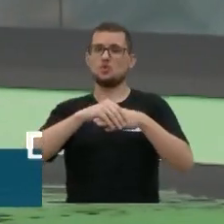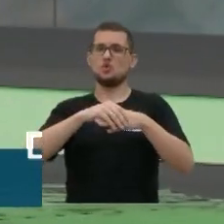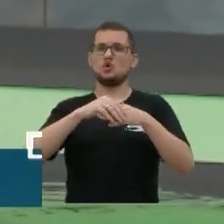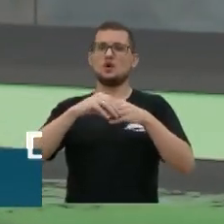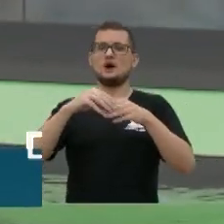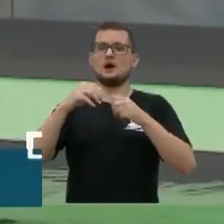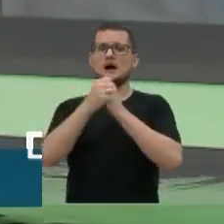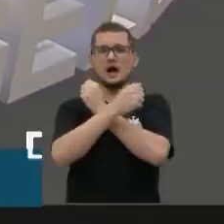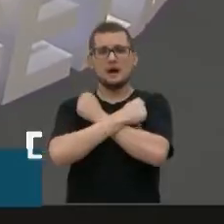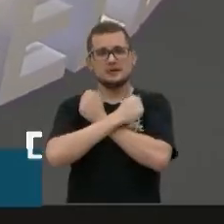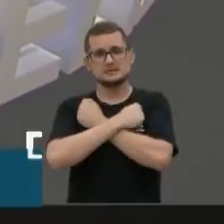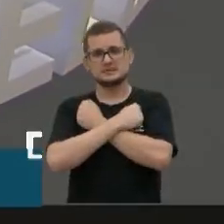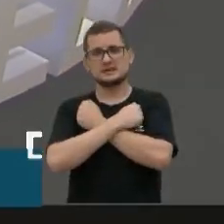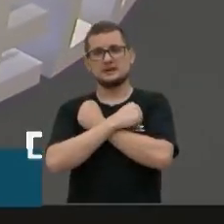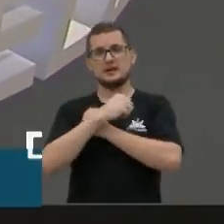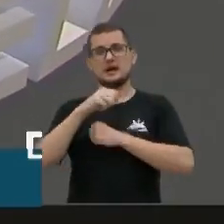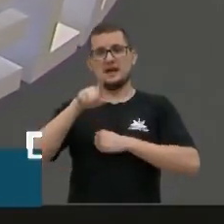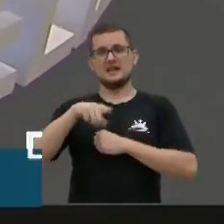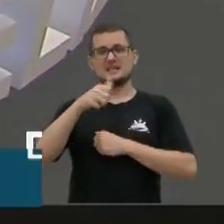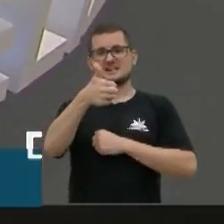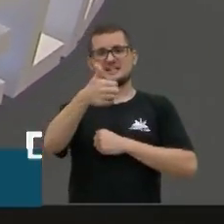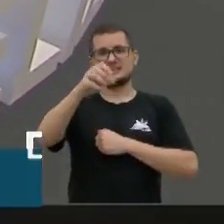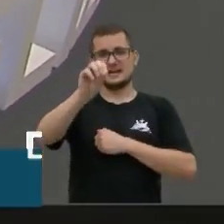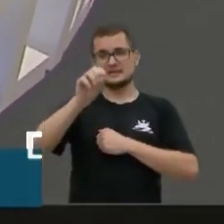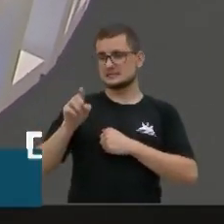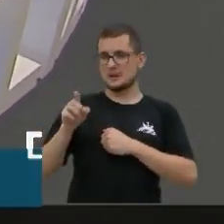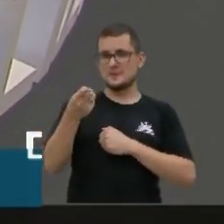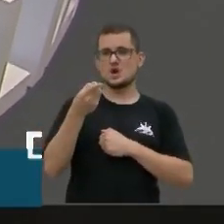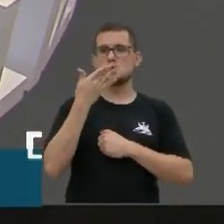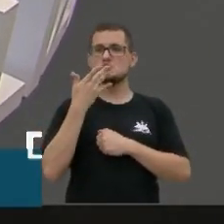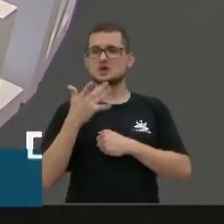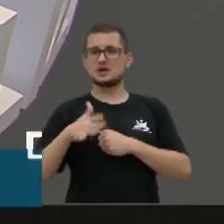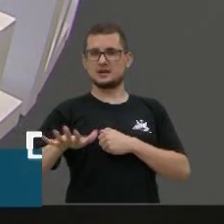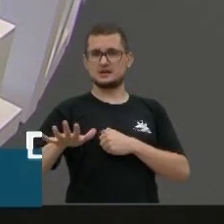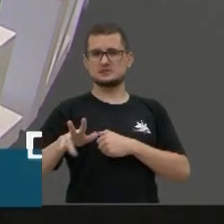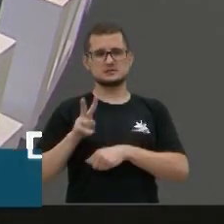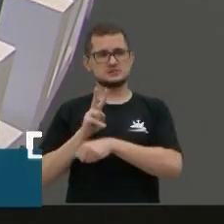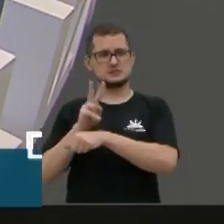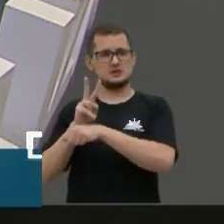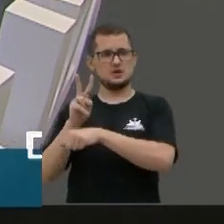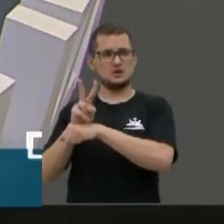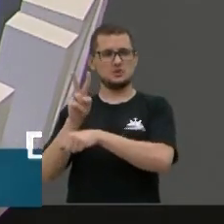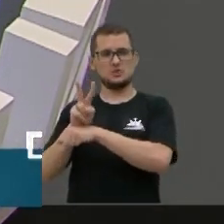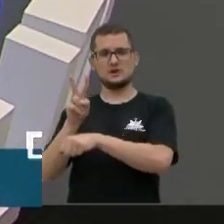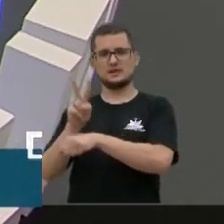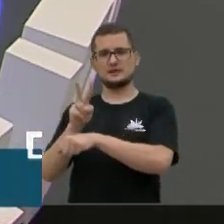são 10 mil crianças que são cuidadas